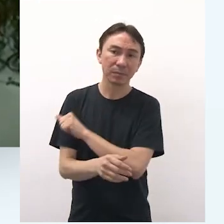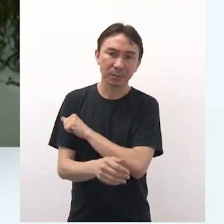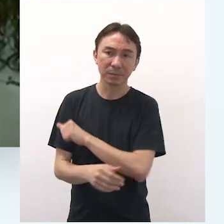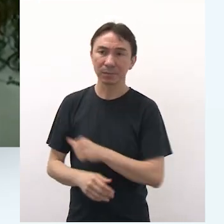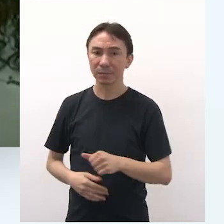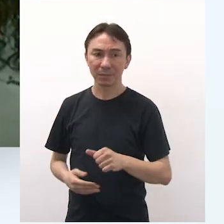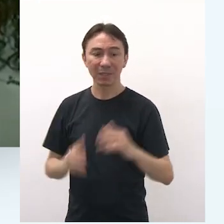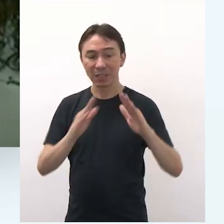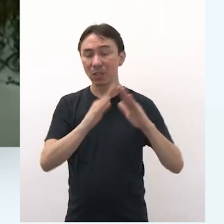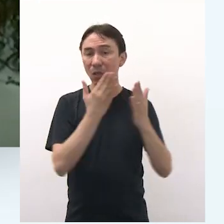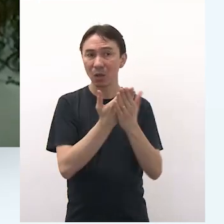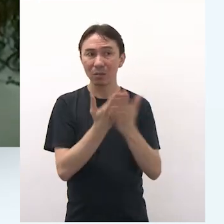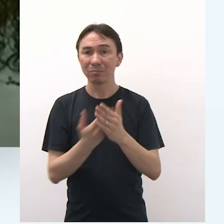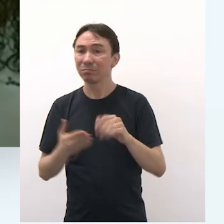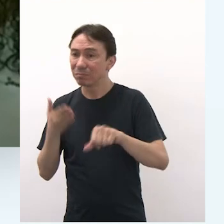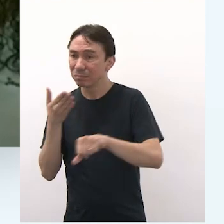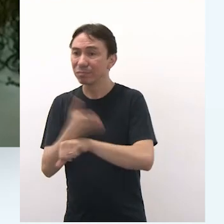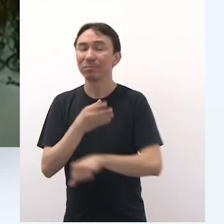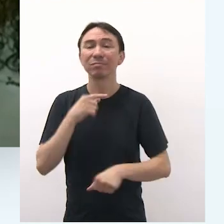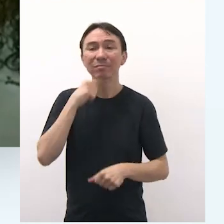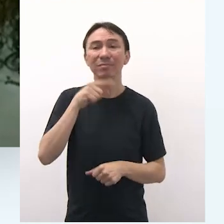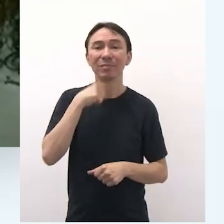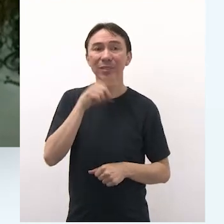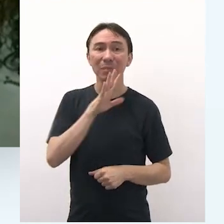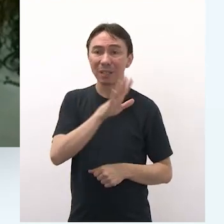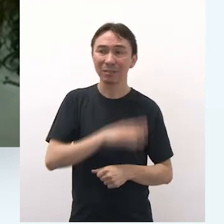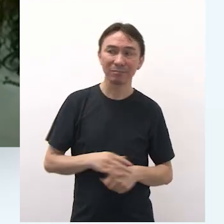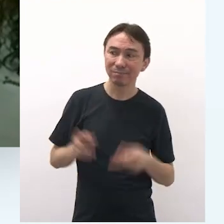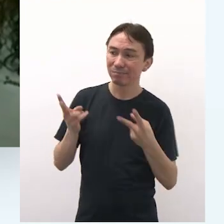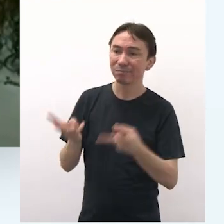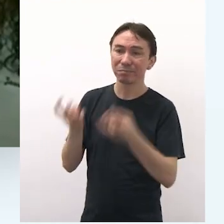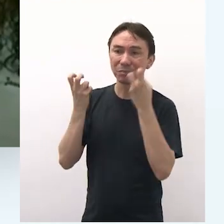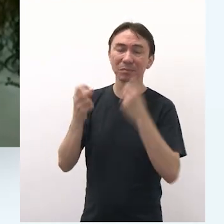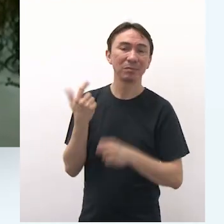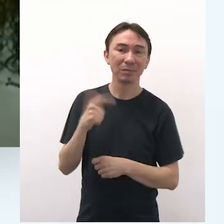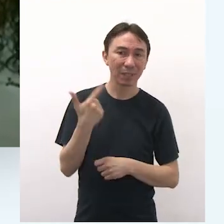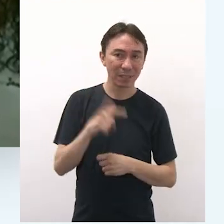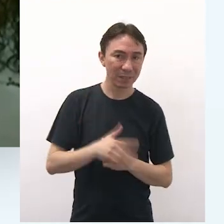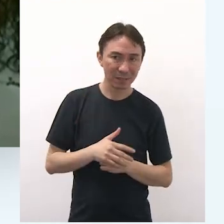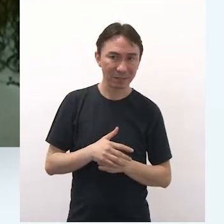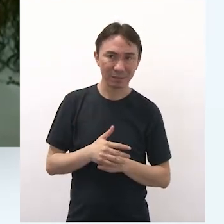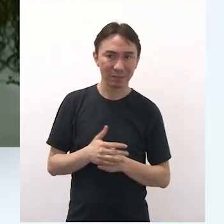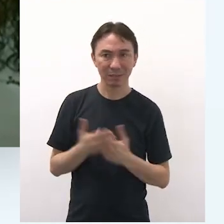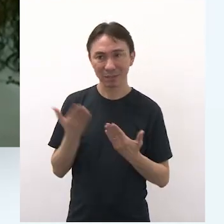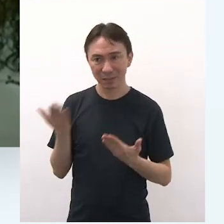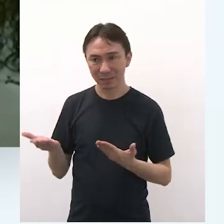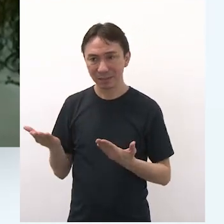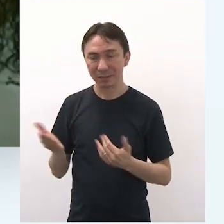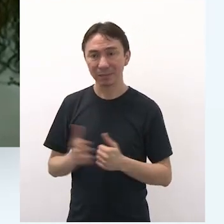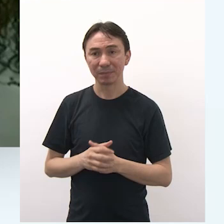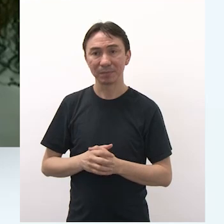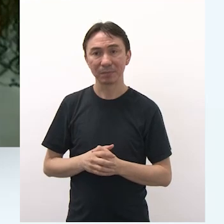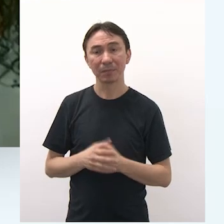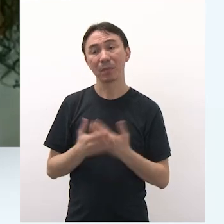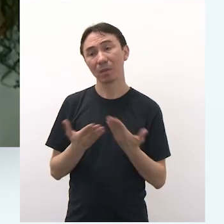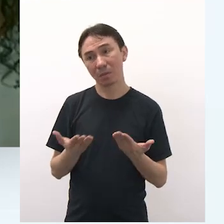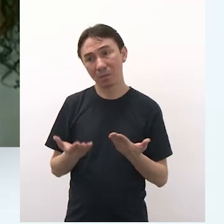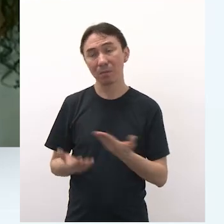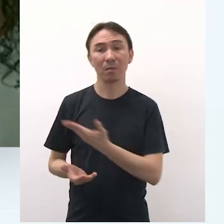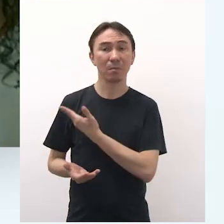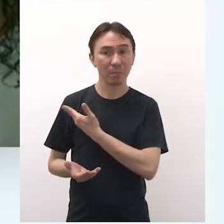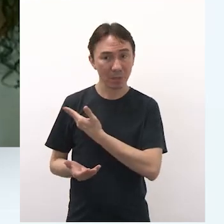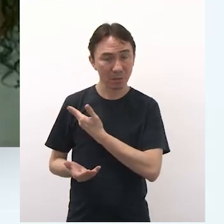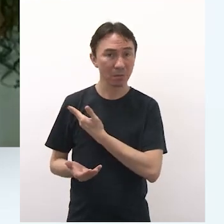escola, o ambiente escolar, não detectou esse problema, não sabe o motivo e a razão para estar acontecendo esse problema. Um amigo dele